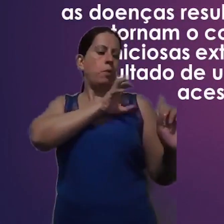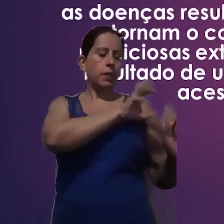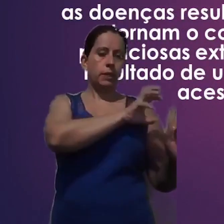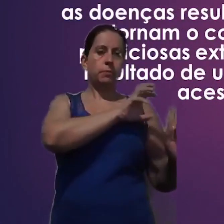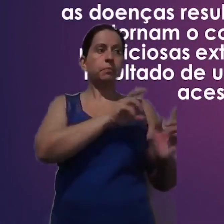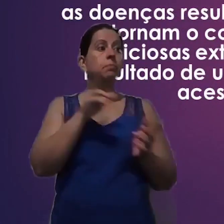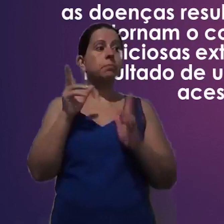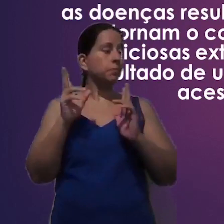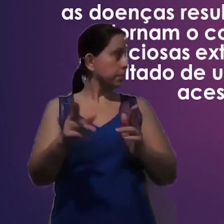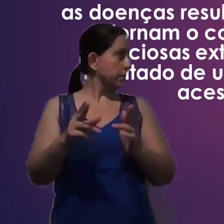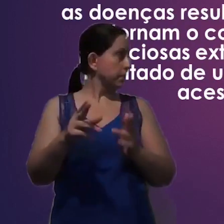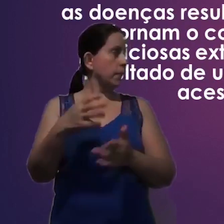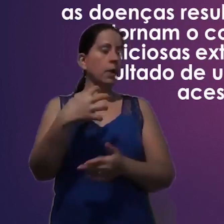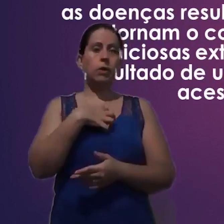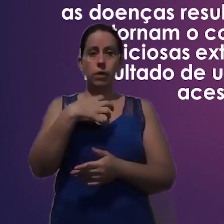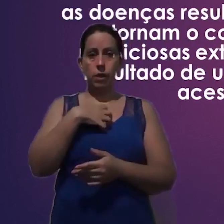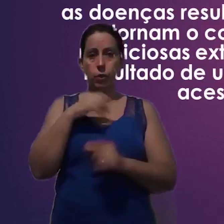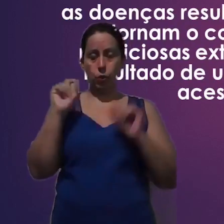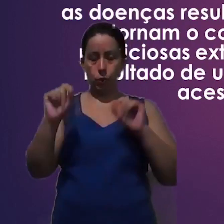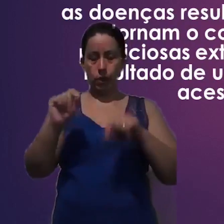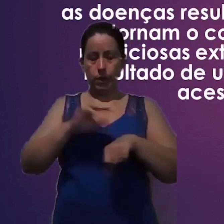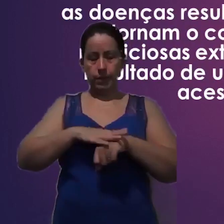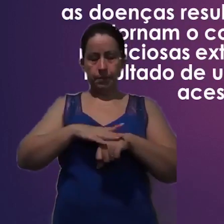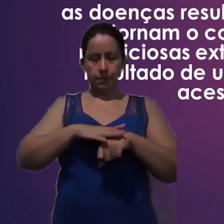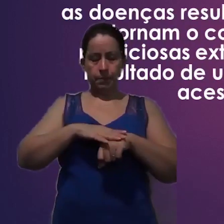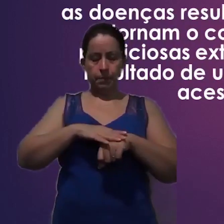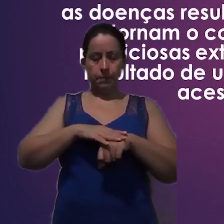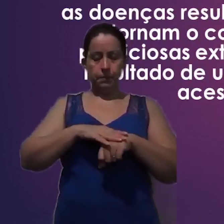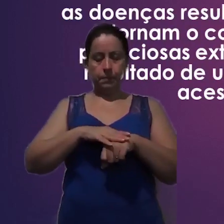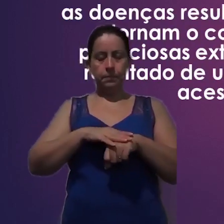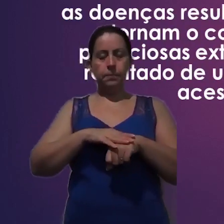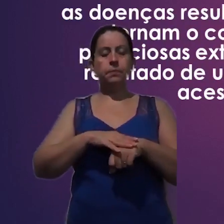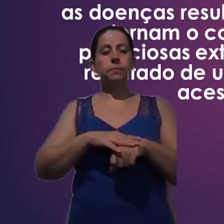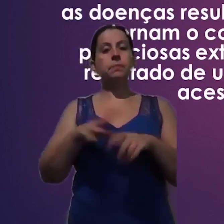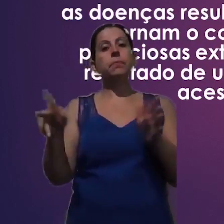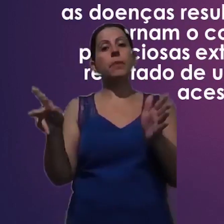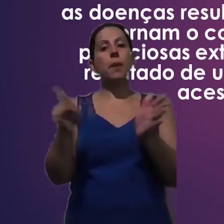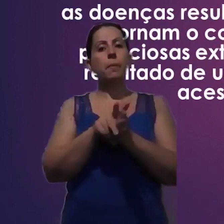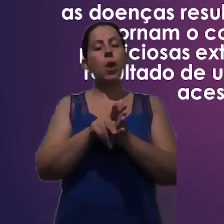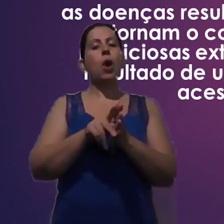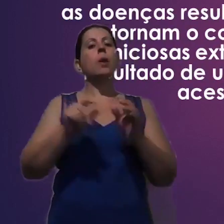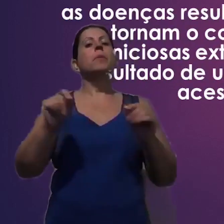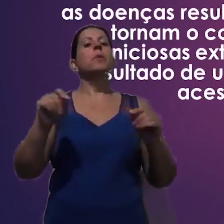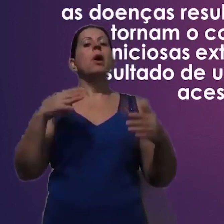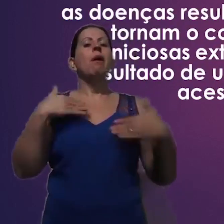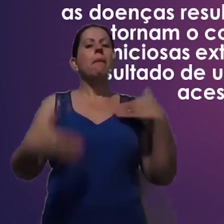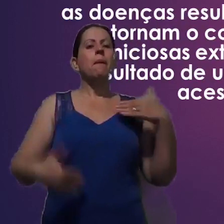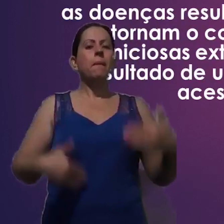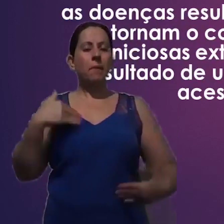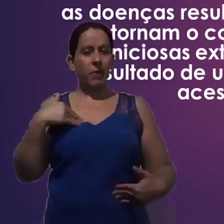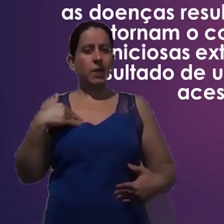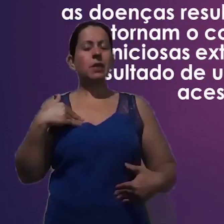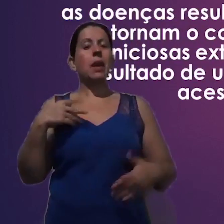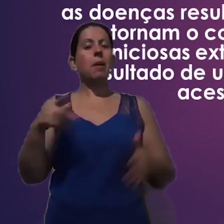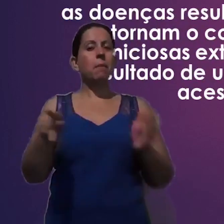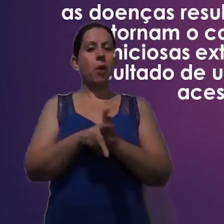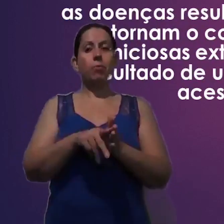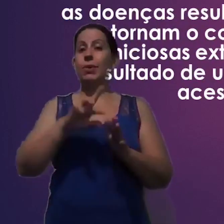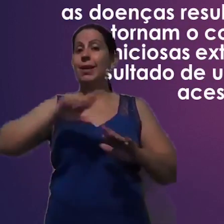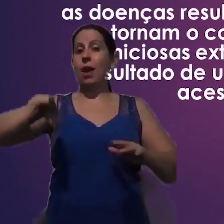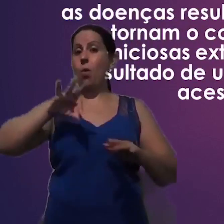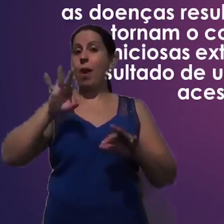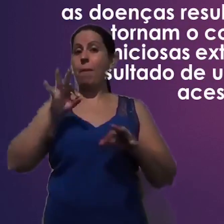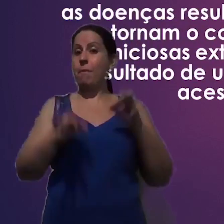que as doenças resultam das imperfeições físicas que tornam o corpo